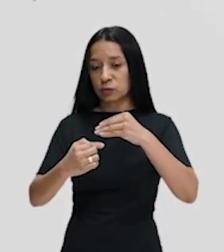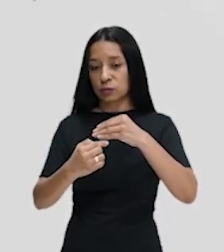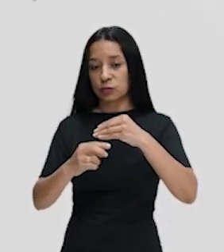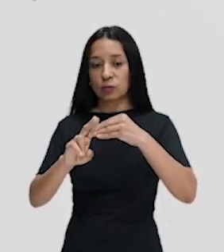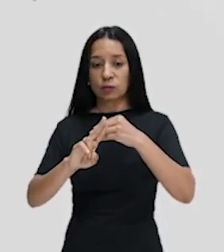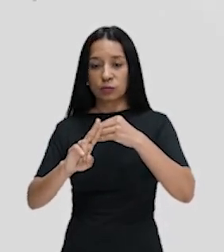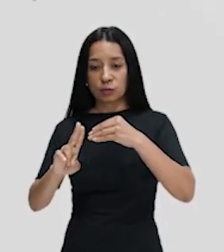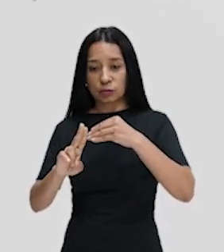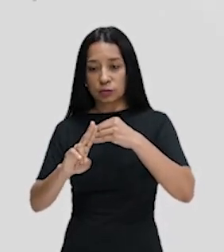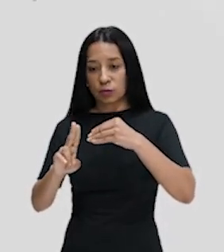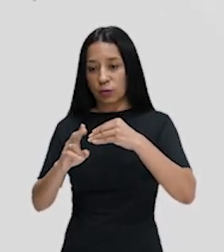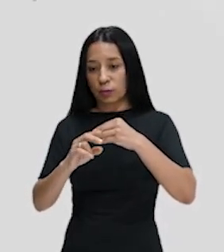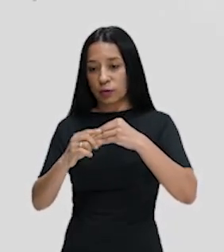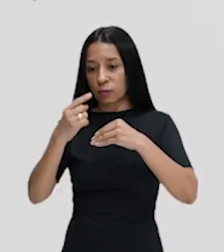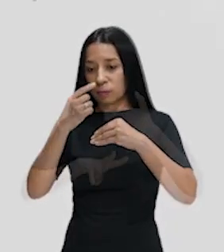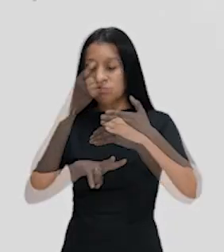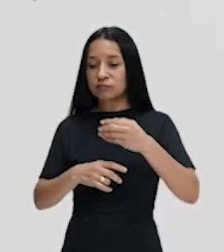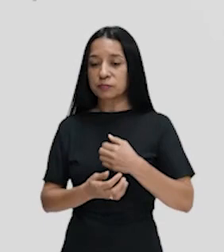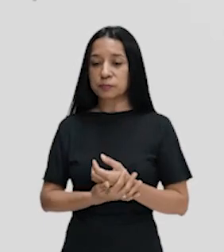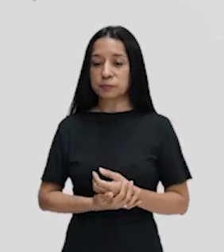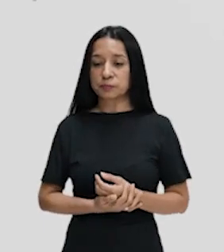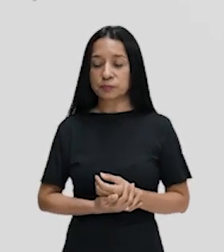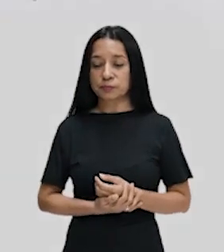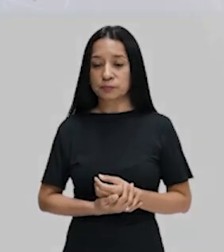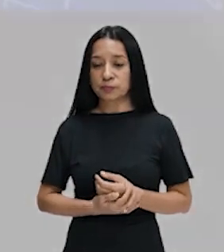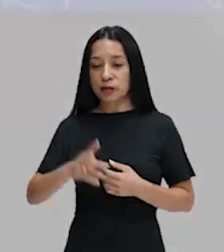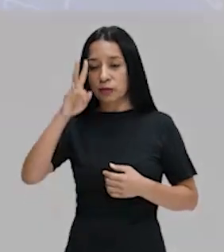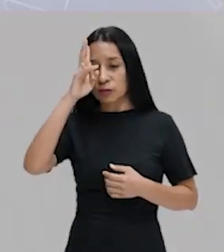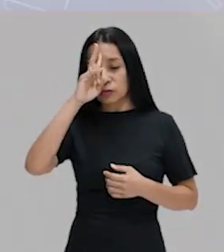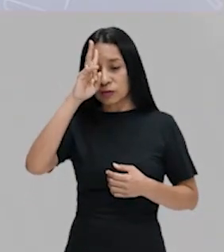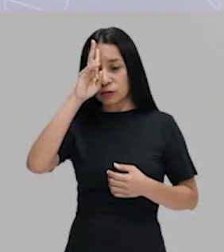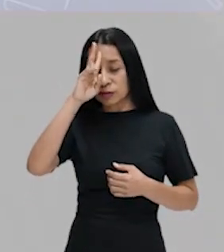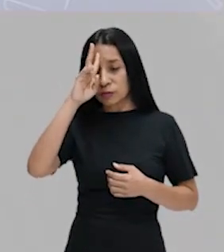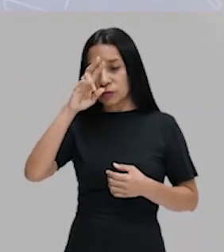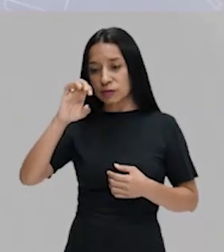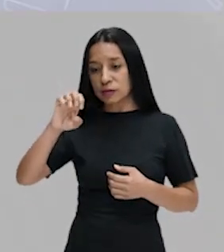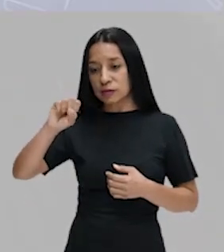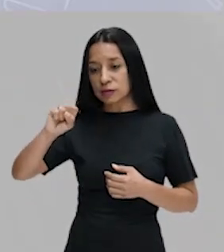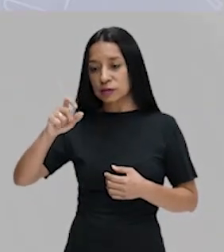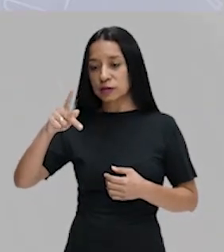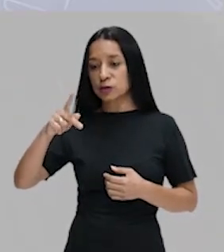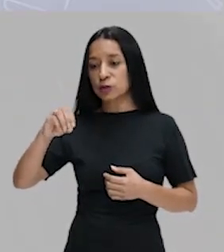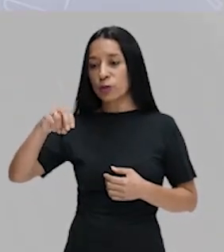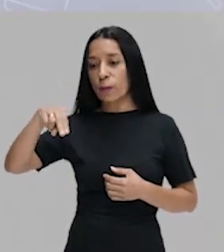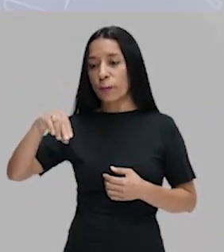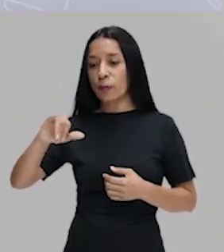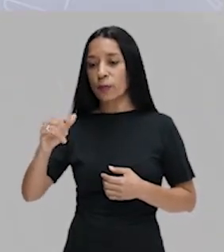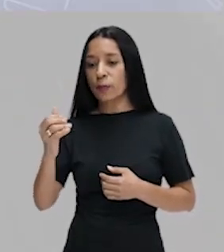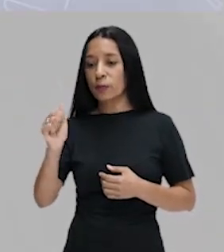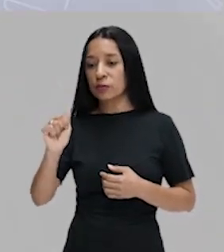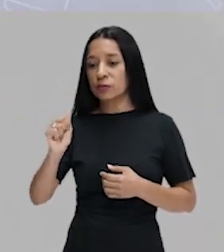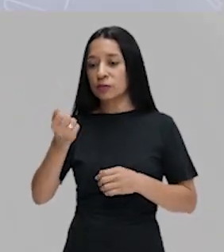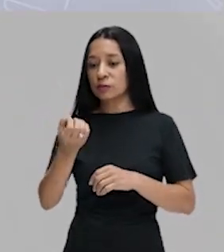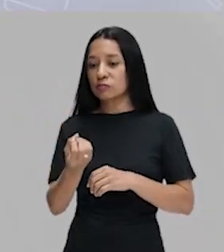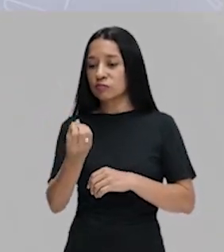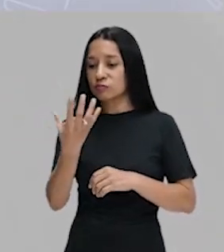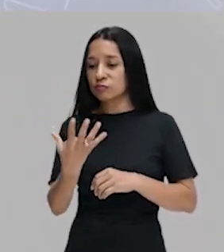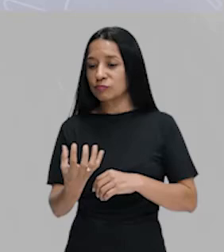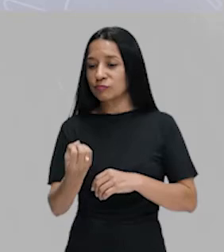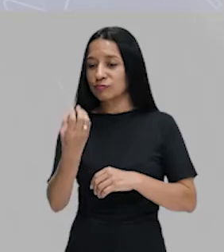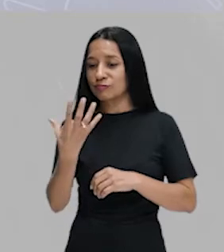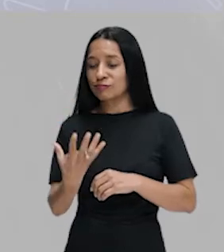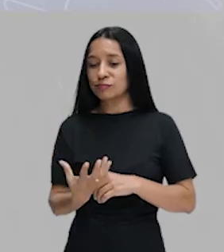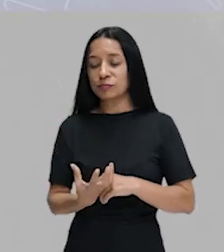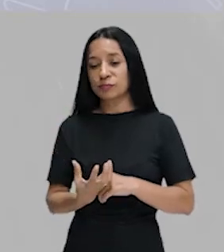cavidade gastrovascular. Vamos lembrar das esponjas. Você pode até imaginar assim, professor, mas lá nas